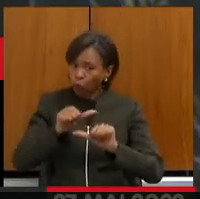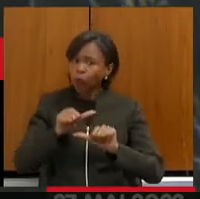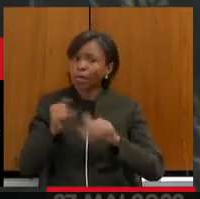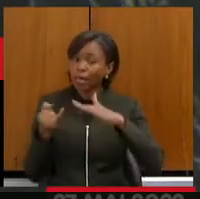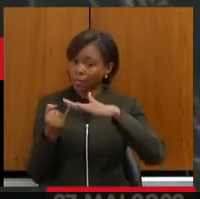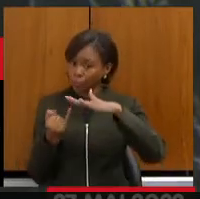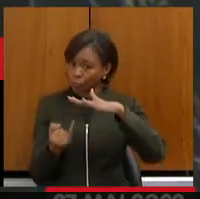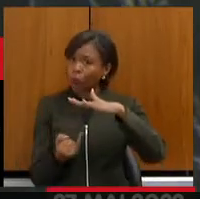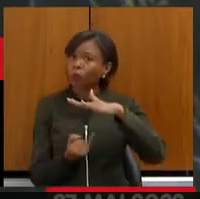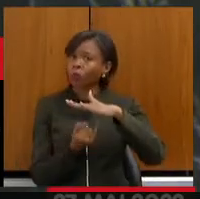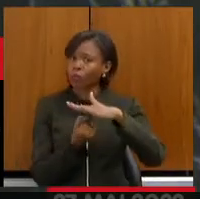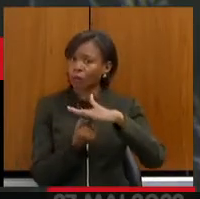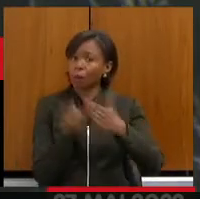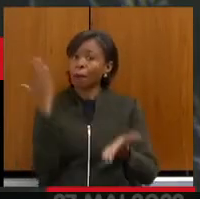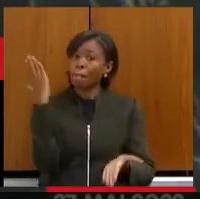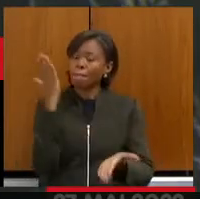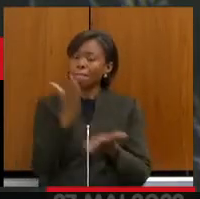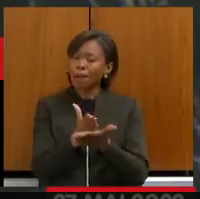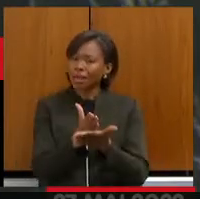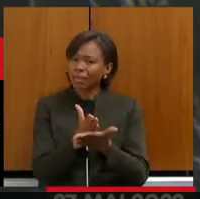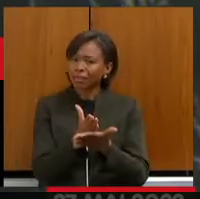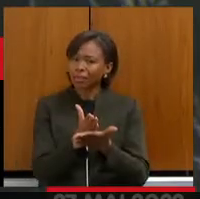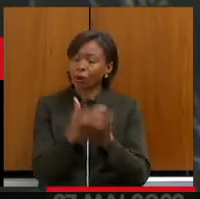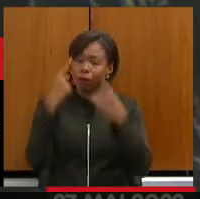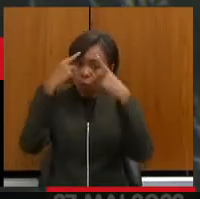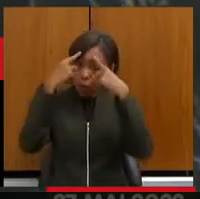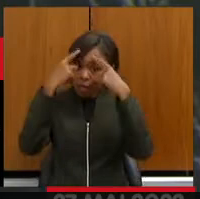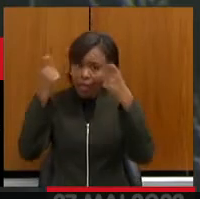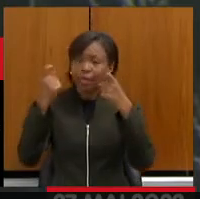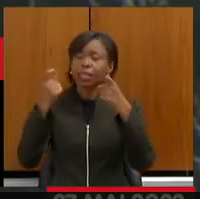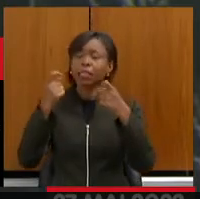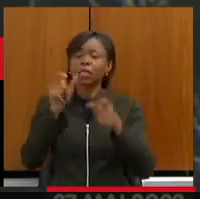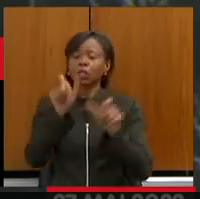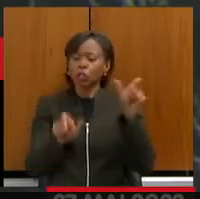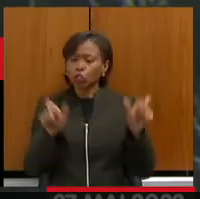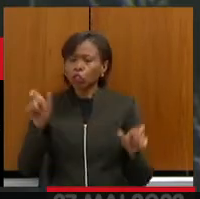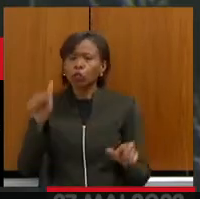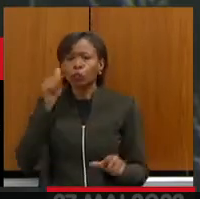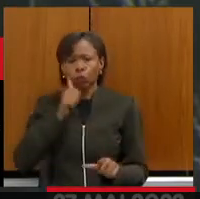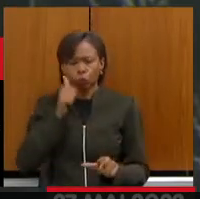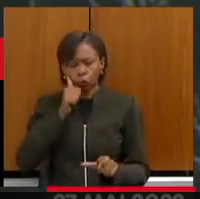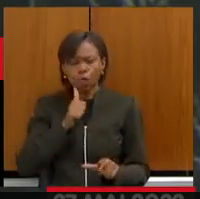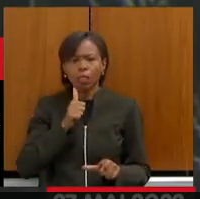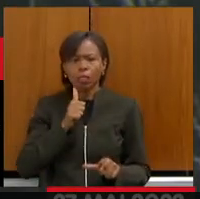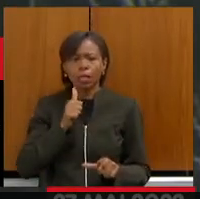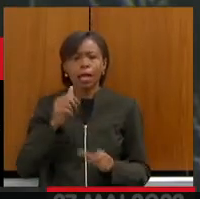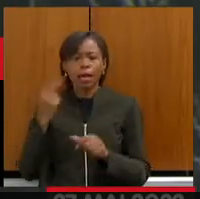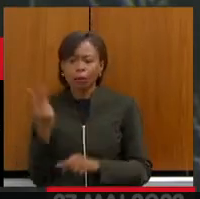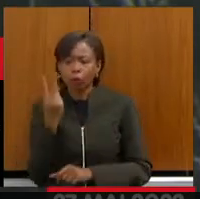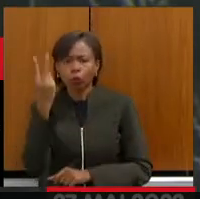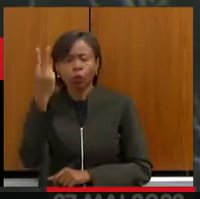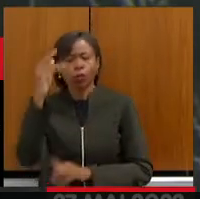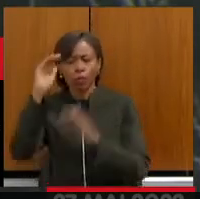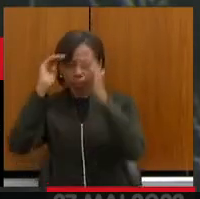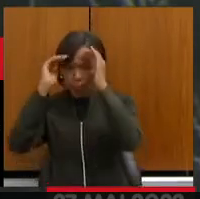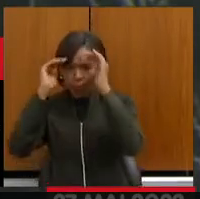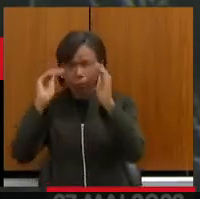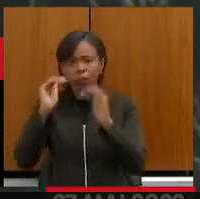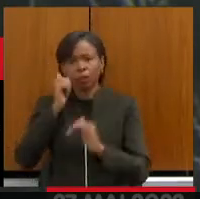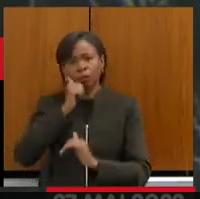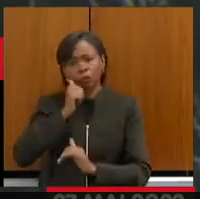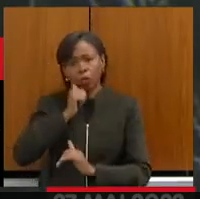de forma a combater a violência institucional de gênero valorizando e respeitando as mulheres em suas especificidades e